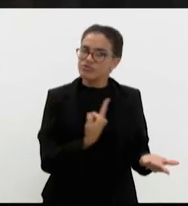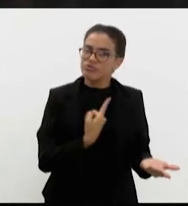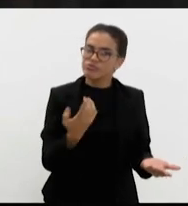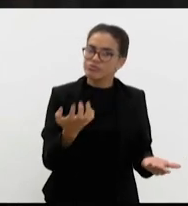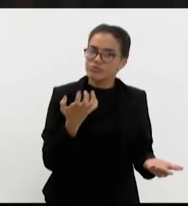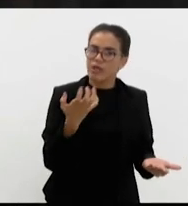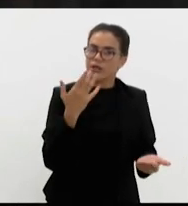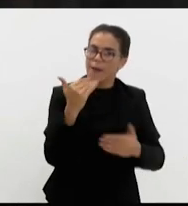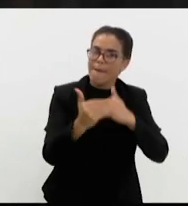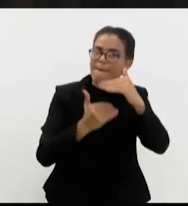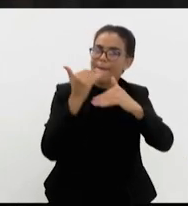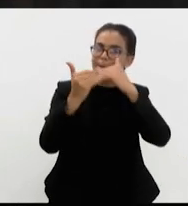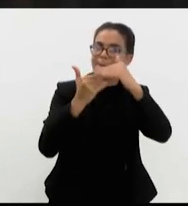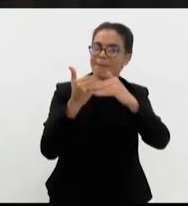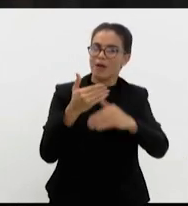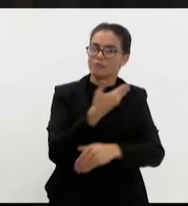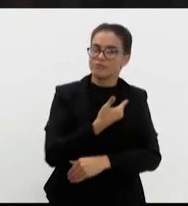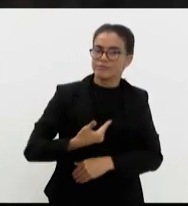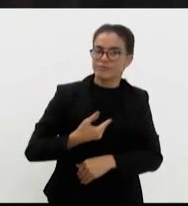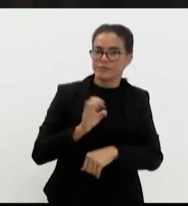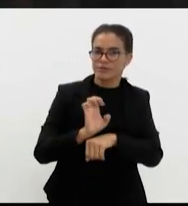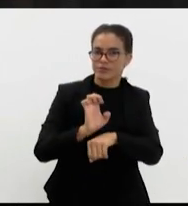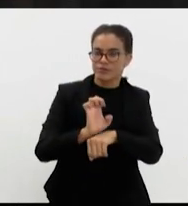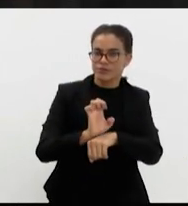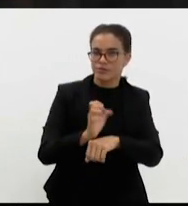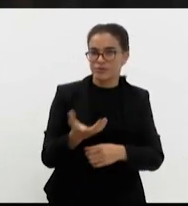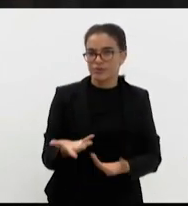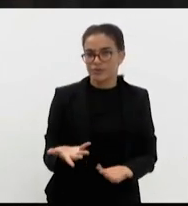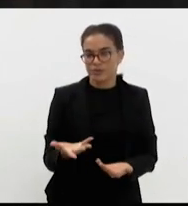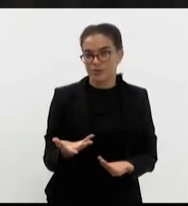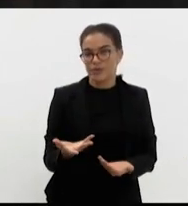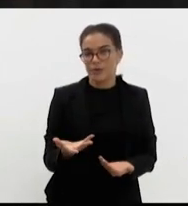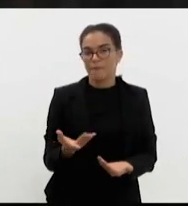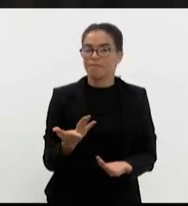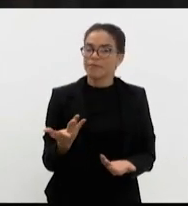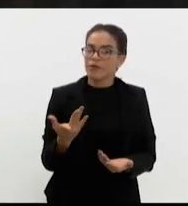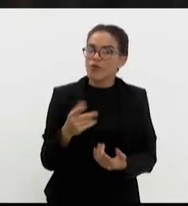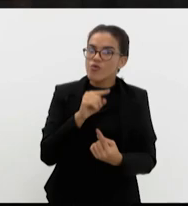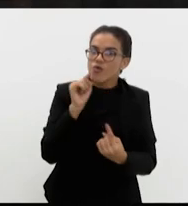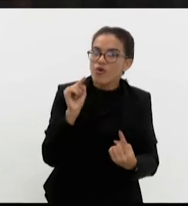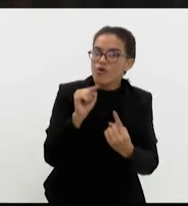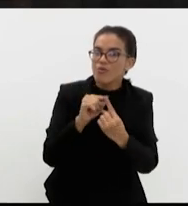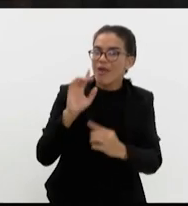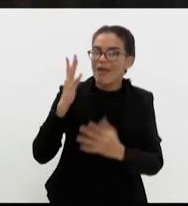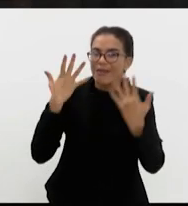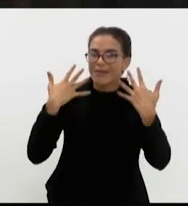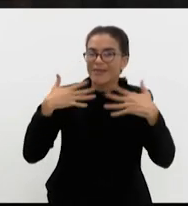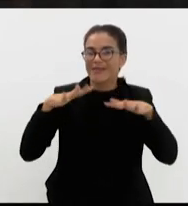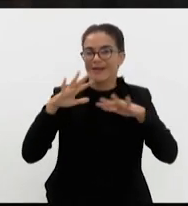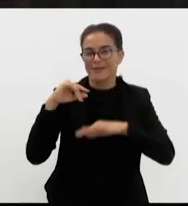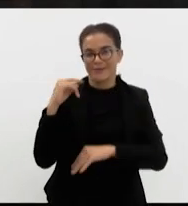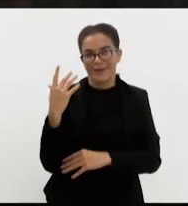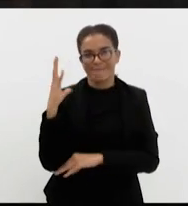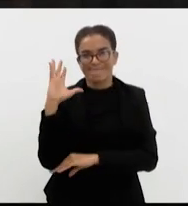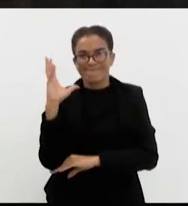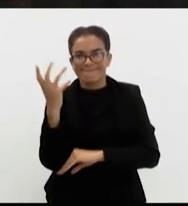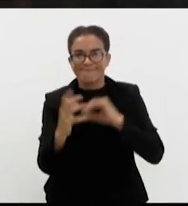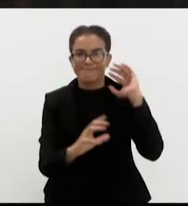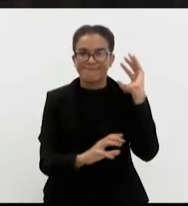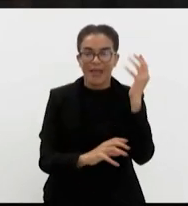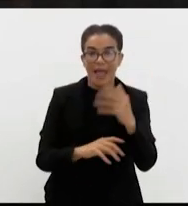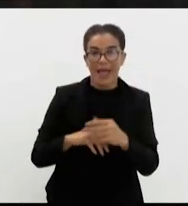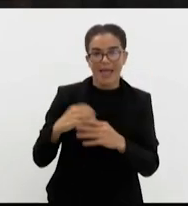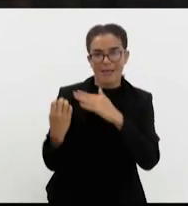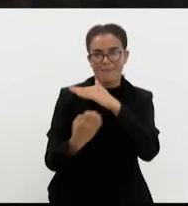desenvolver o estado do Rio de Janeiro num turismo em sua vocação que é natural é preciso que a iniciativa privada